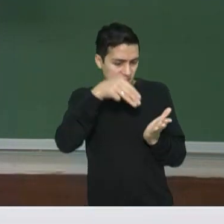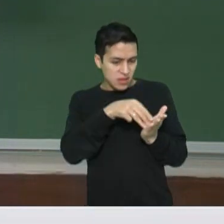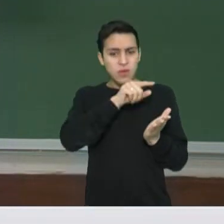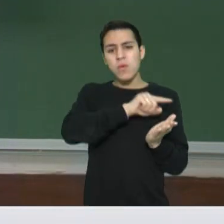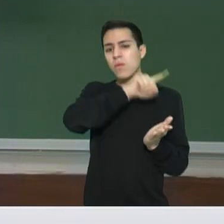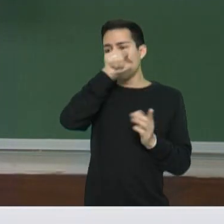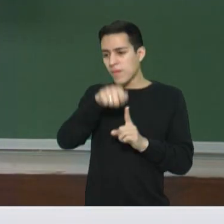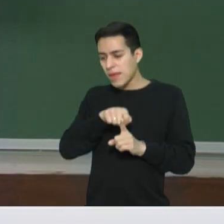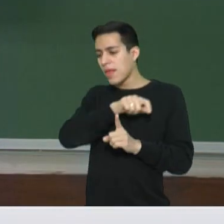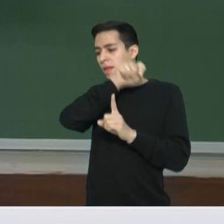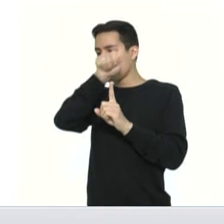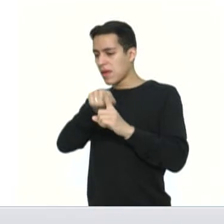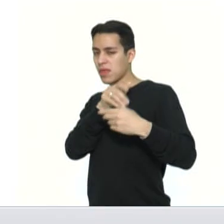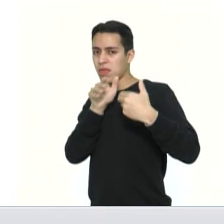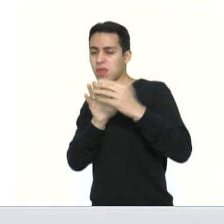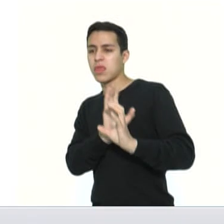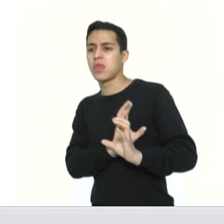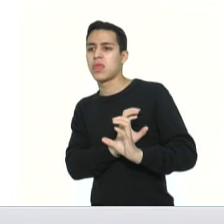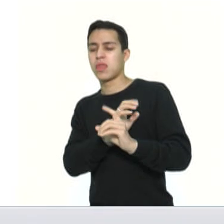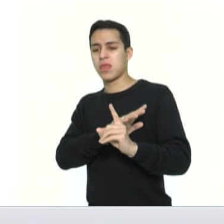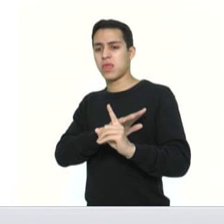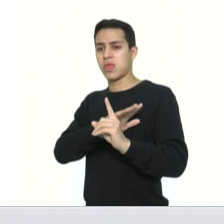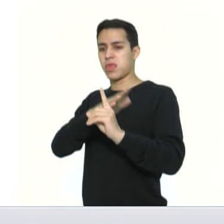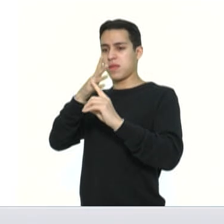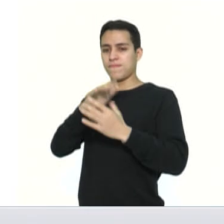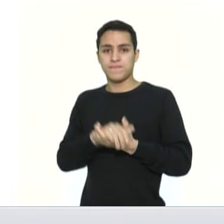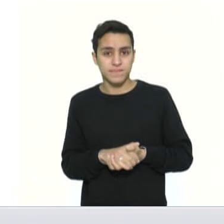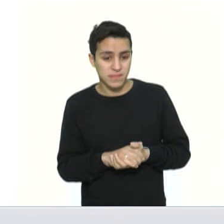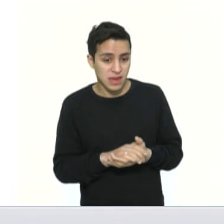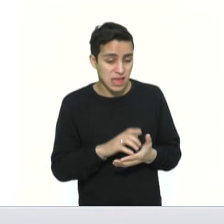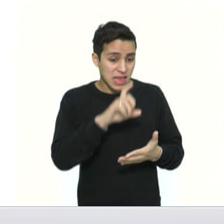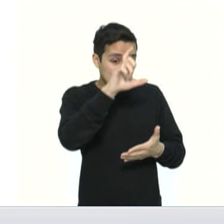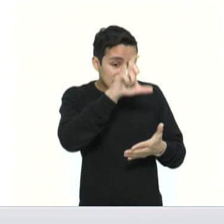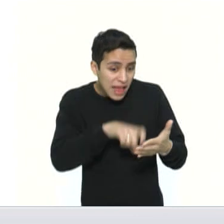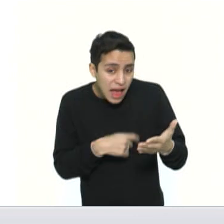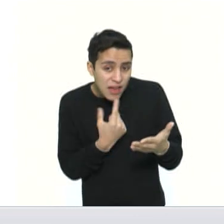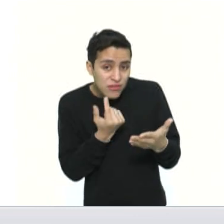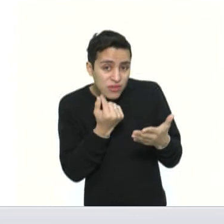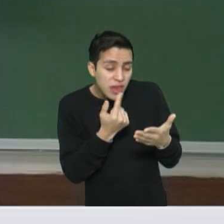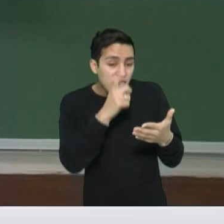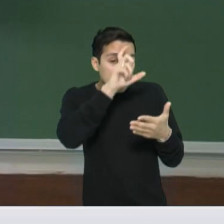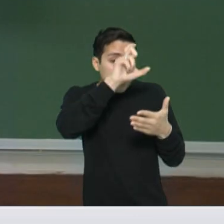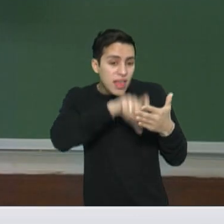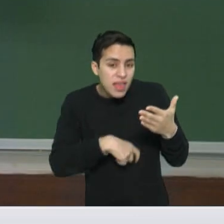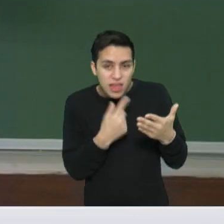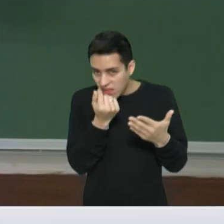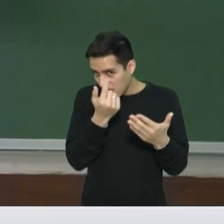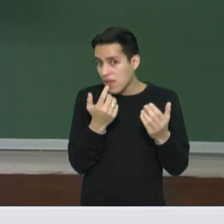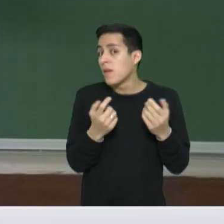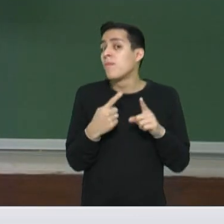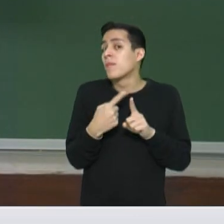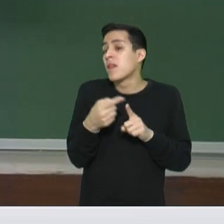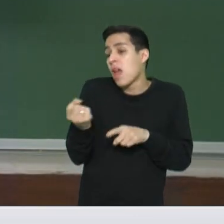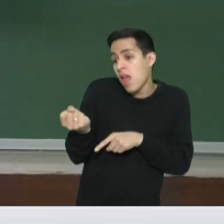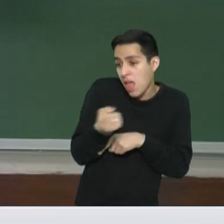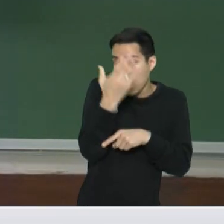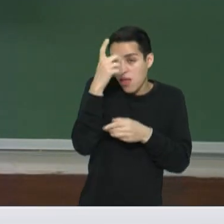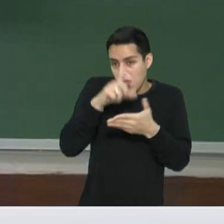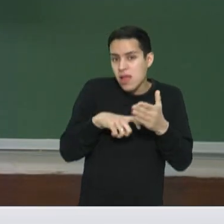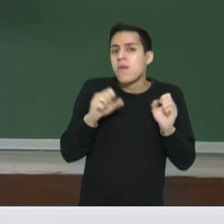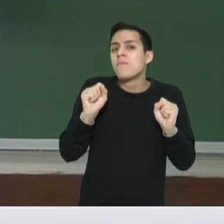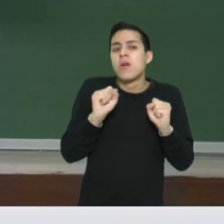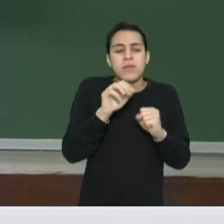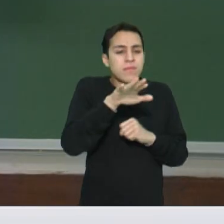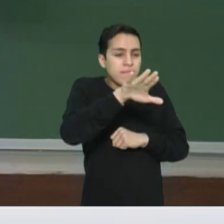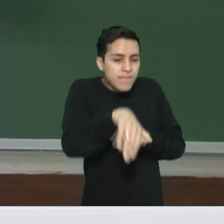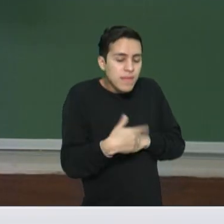para o outro mês. 2, sacar dinheiro, outro perigo, né? Porque alguns cartões têm essa possibilidade de